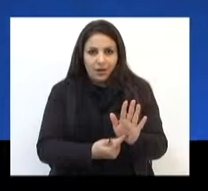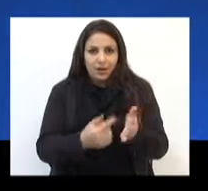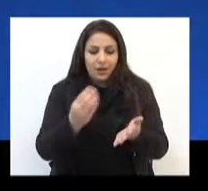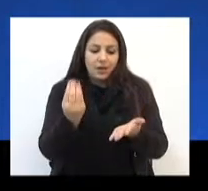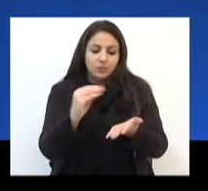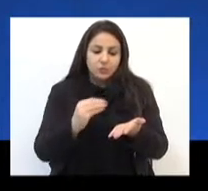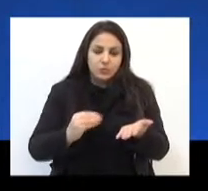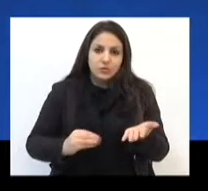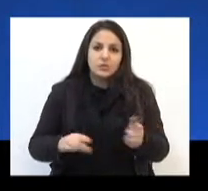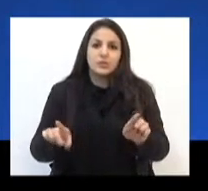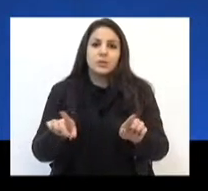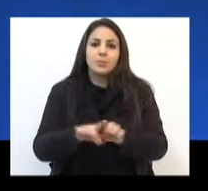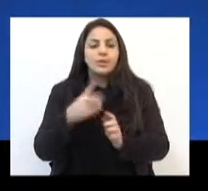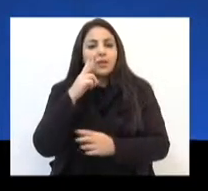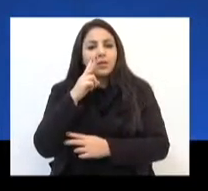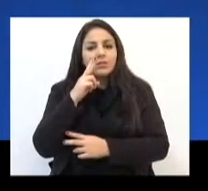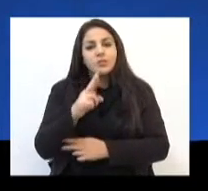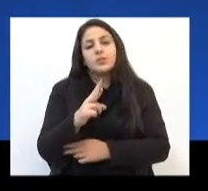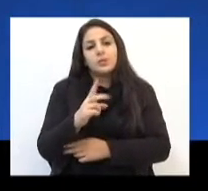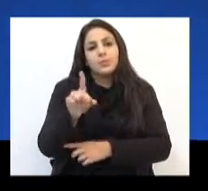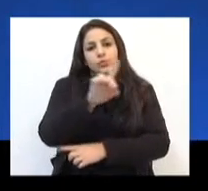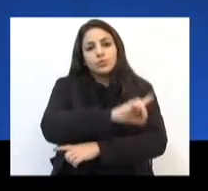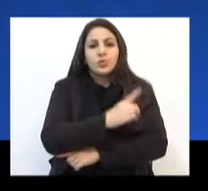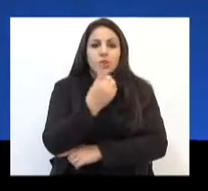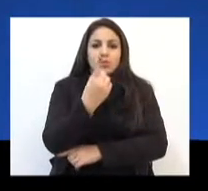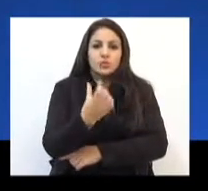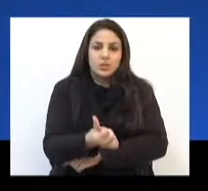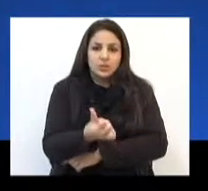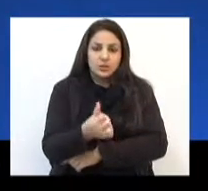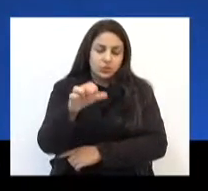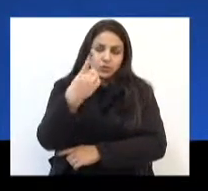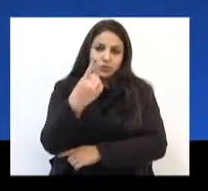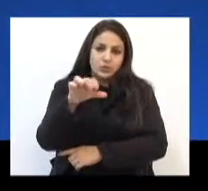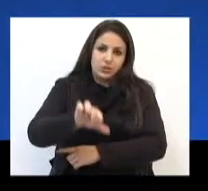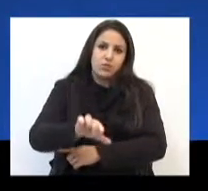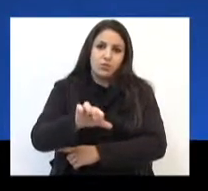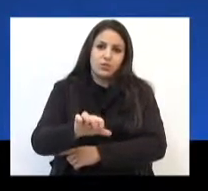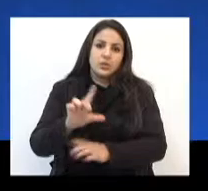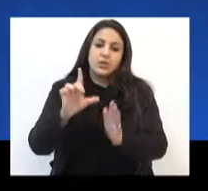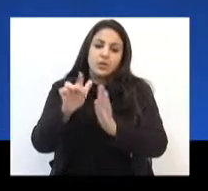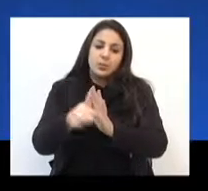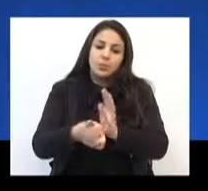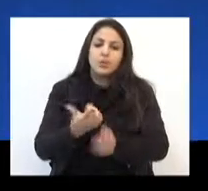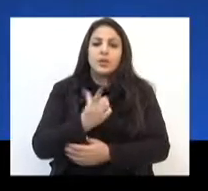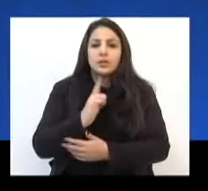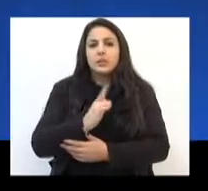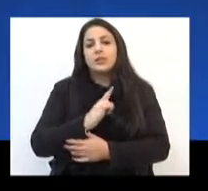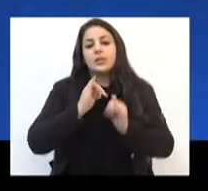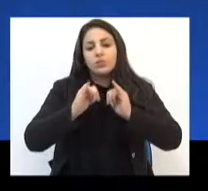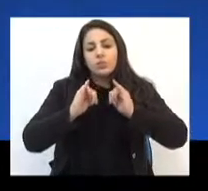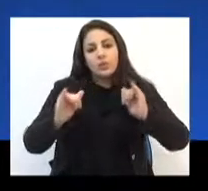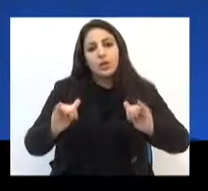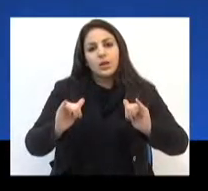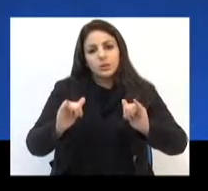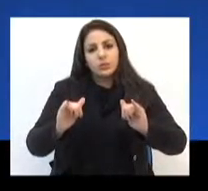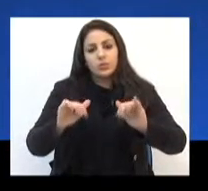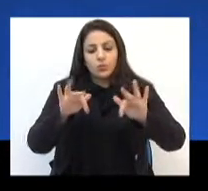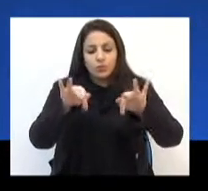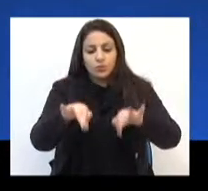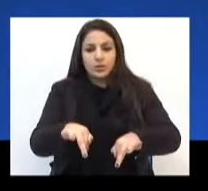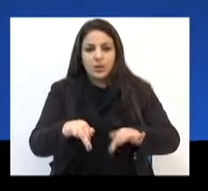construída essa escola de educação infantil. O parecer jurídico das emendas deve sair entre os dias 13 e 16